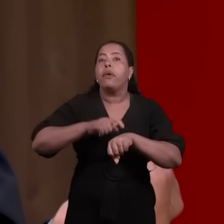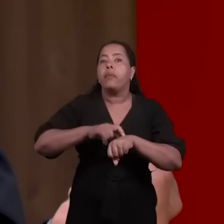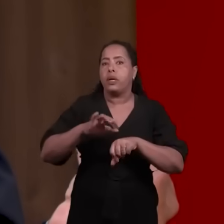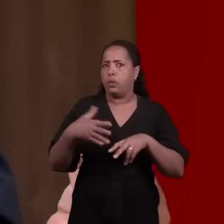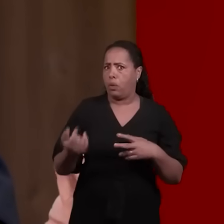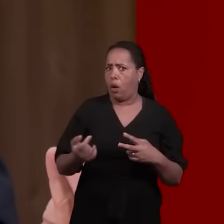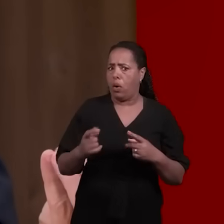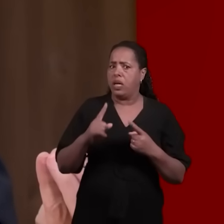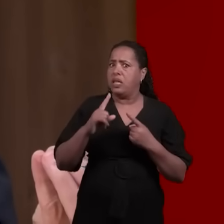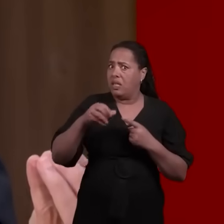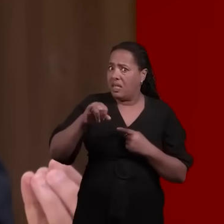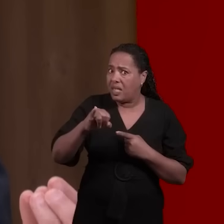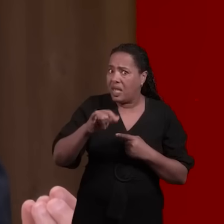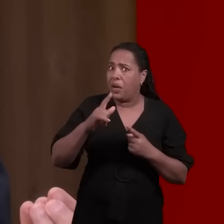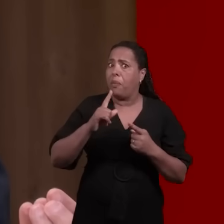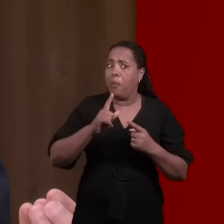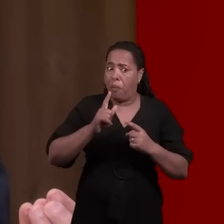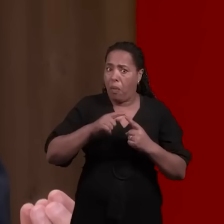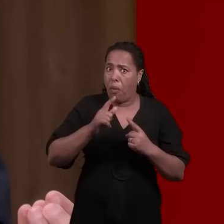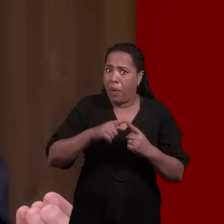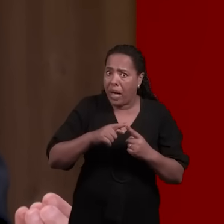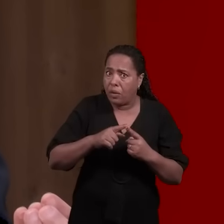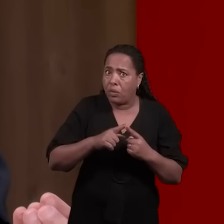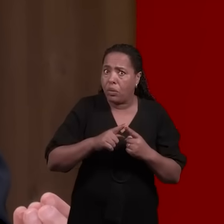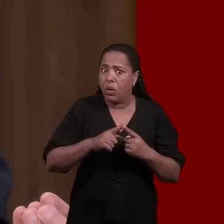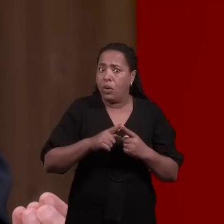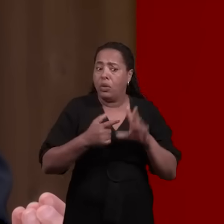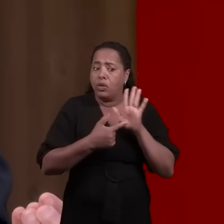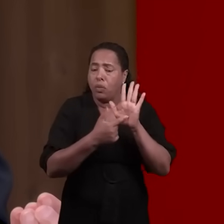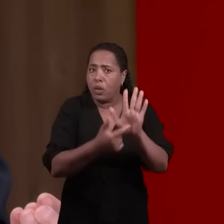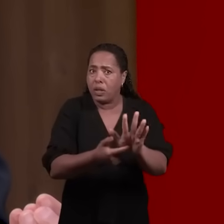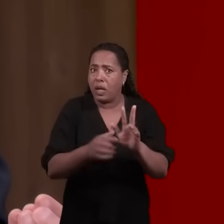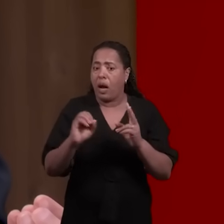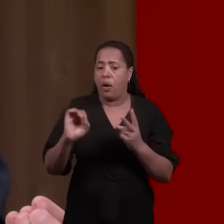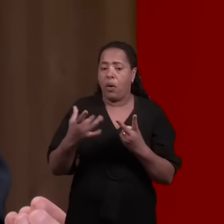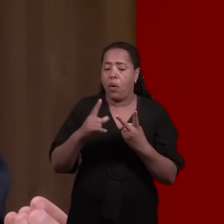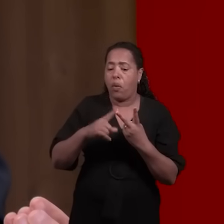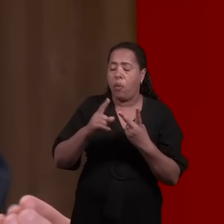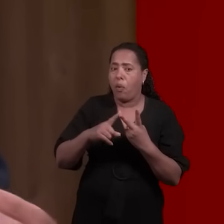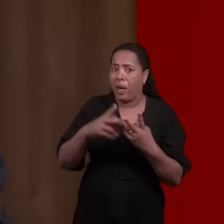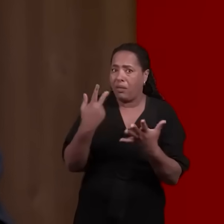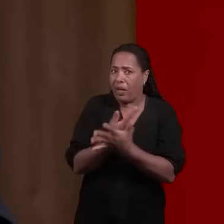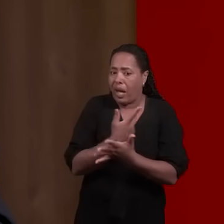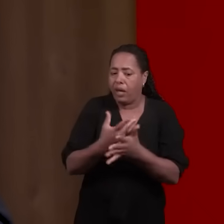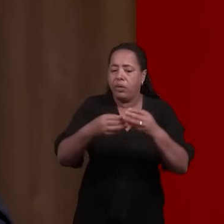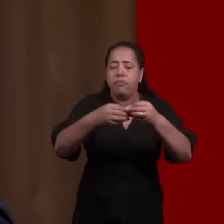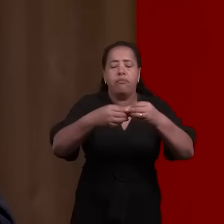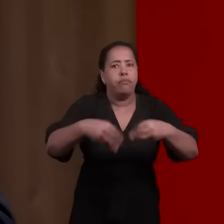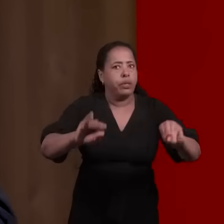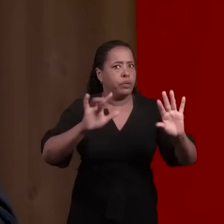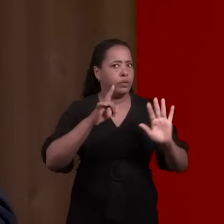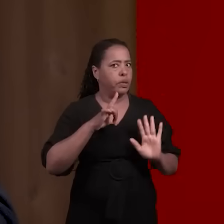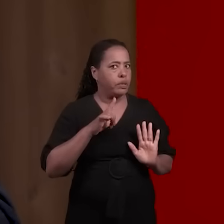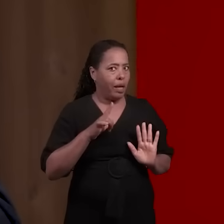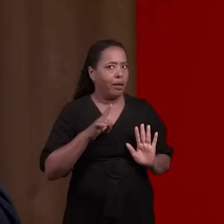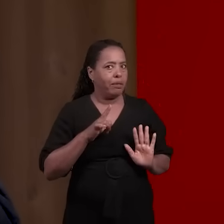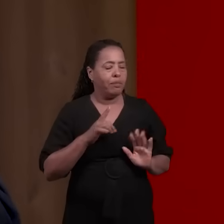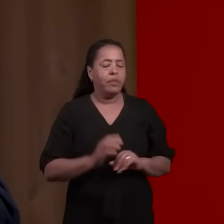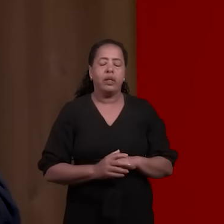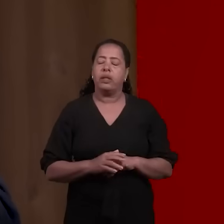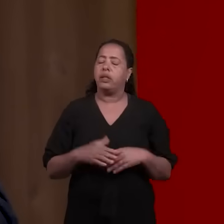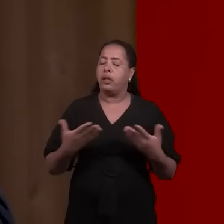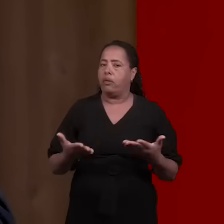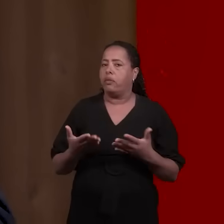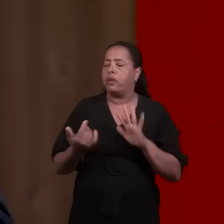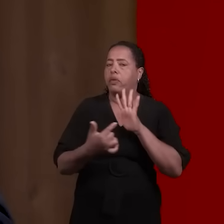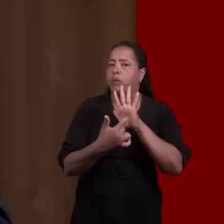do Senhor, mas se ele for mal aplicado ou na hora errada, ele traz um grande prejuízo. Aí o Senhor deu uma revelação que tem um